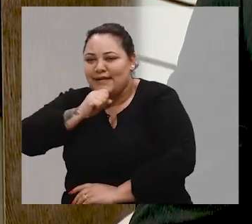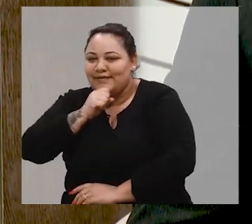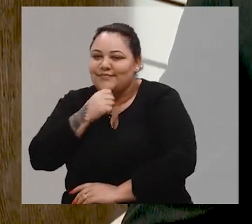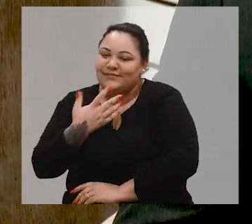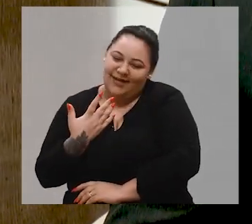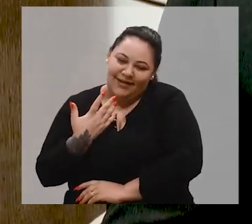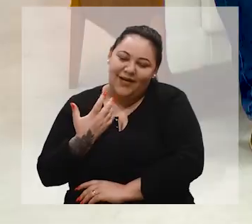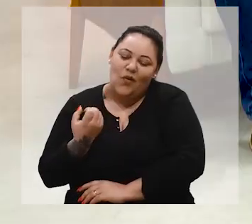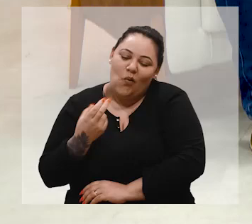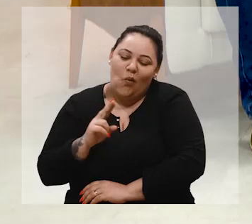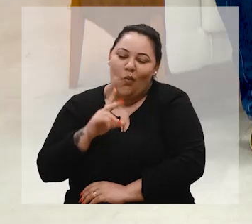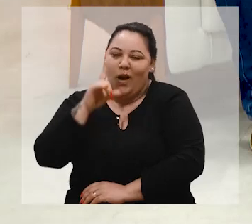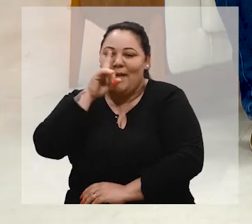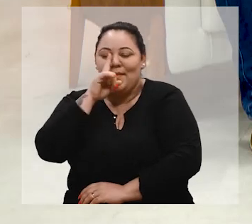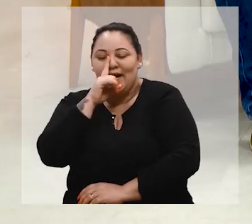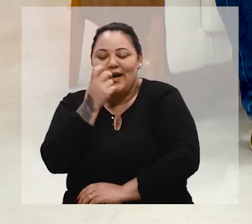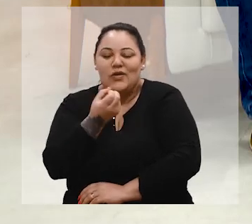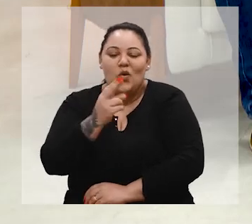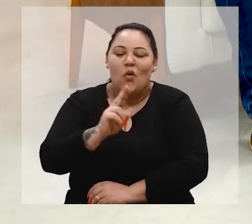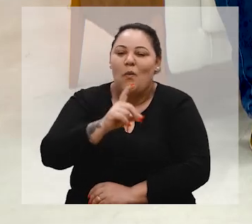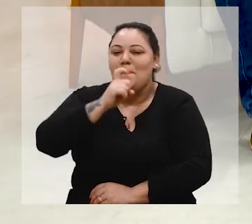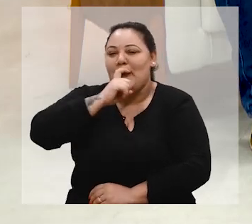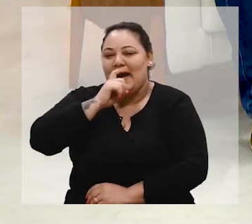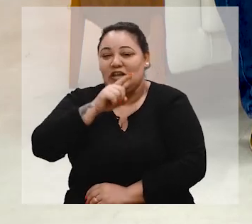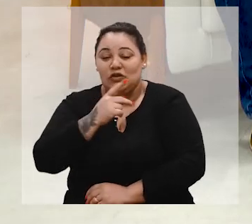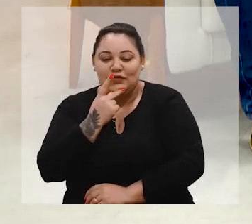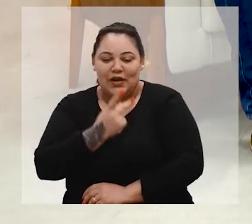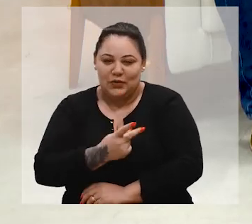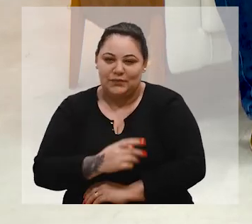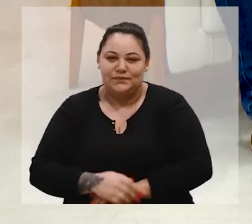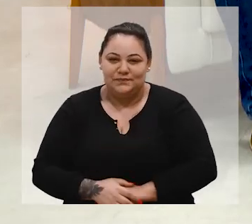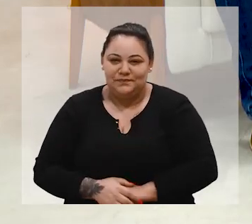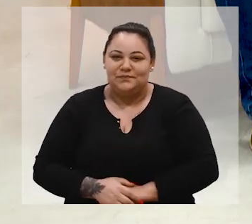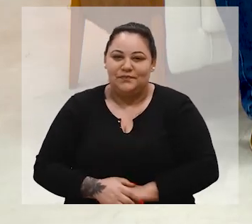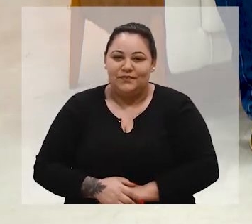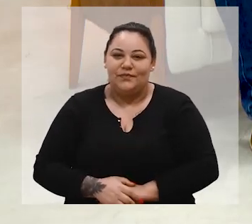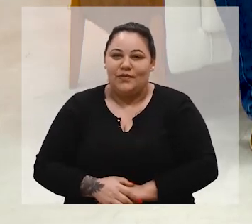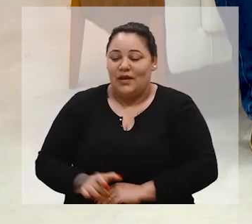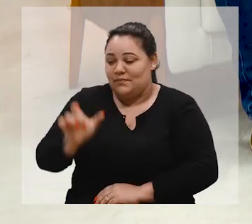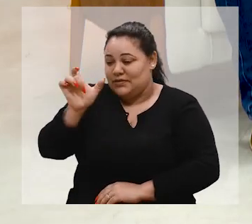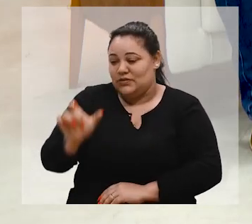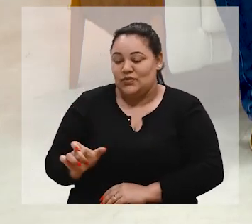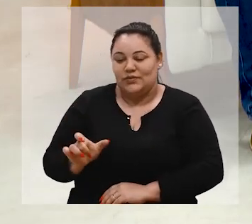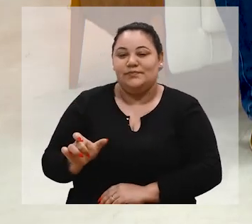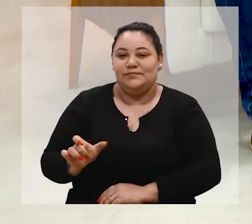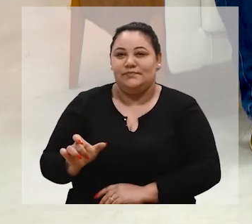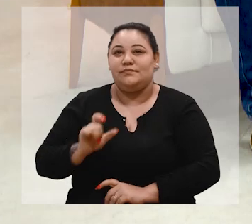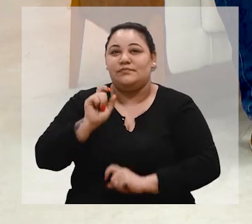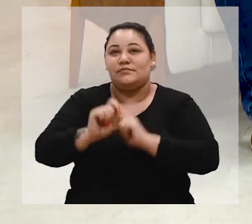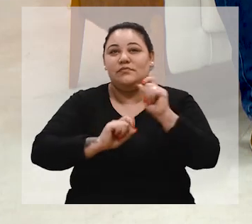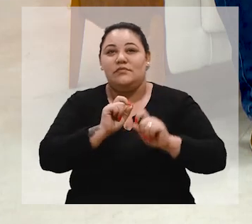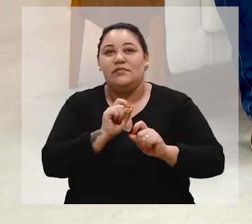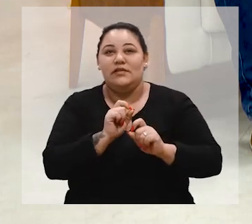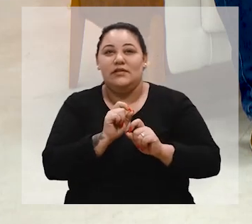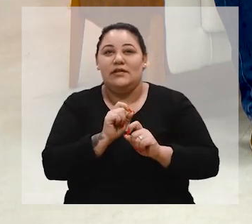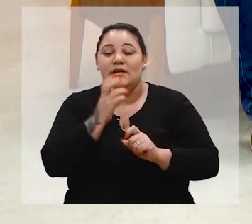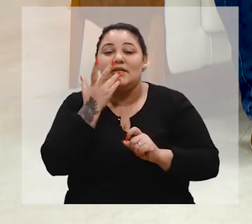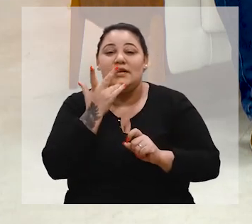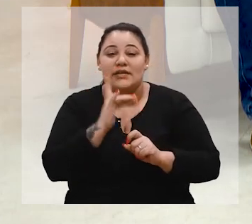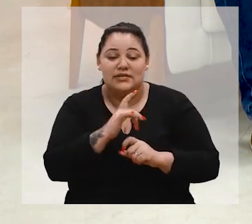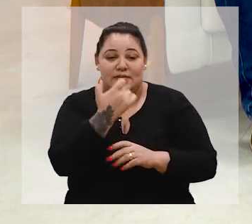liderança, a mãe, como tu citaste aí, ou o pai, né, que é aquela figura imediata para quem a